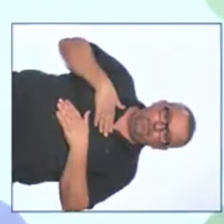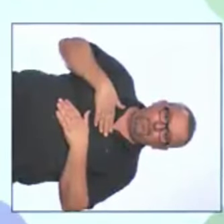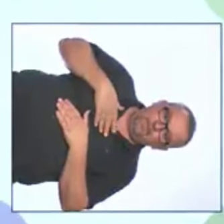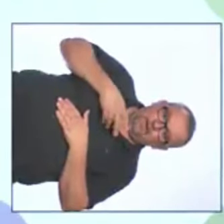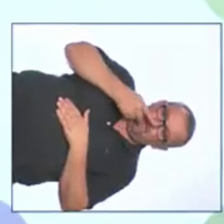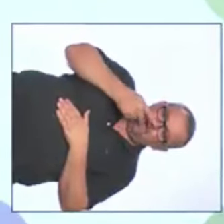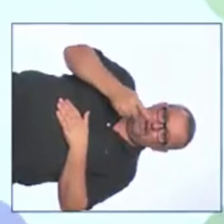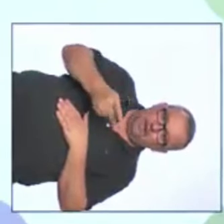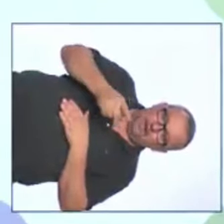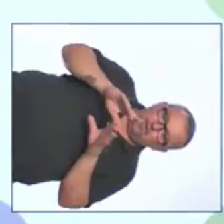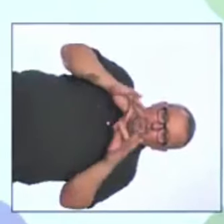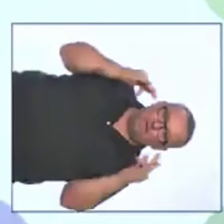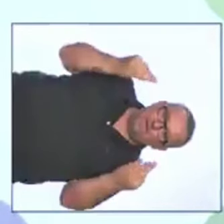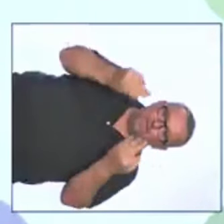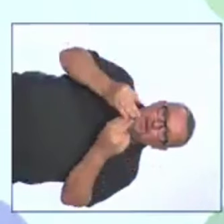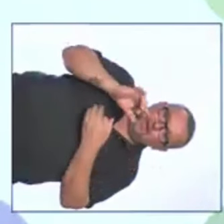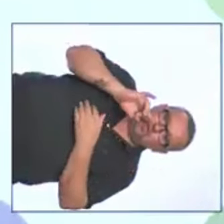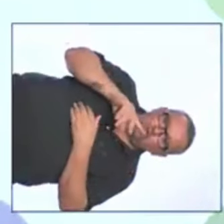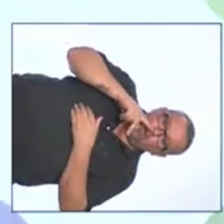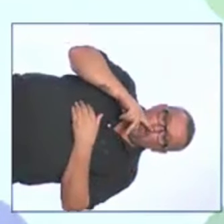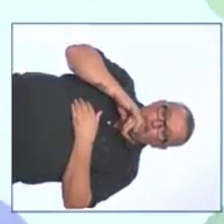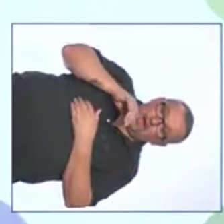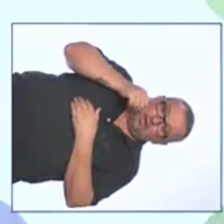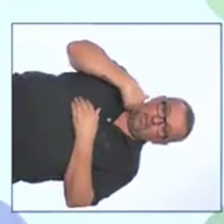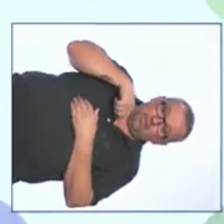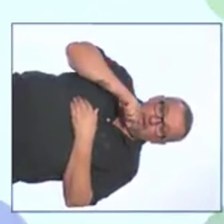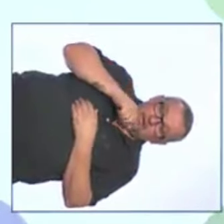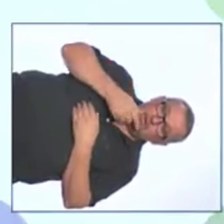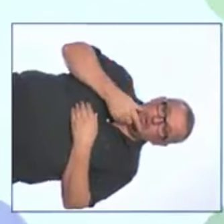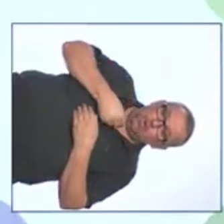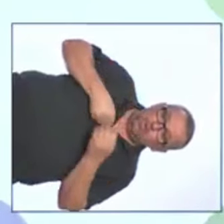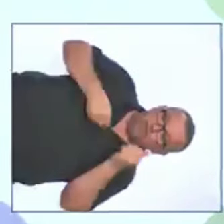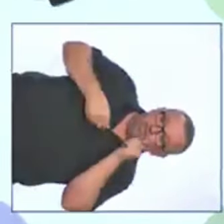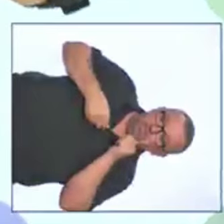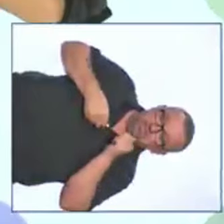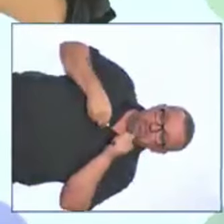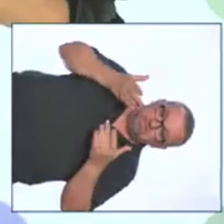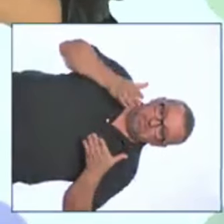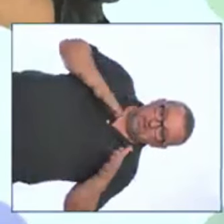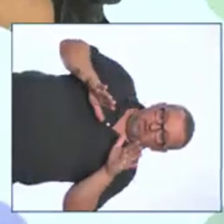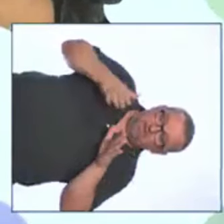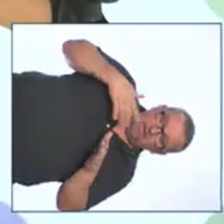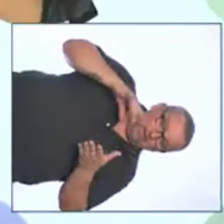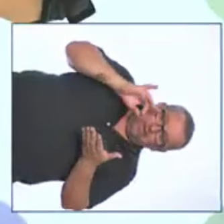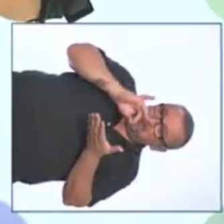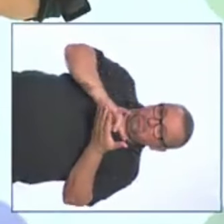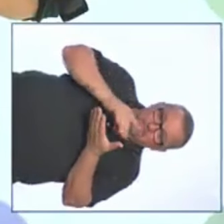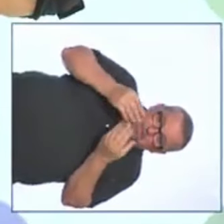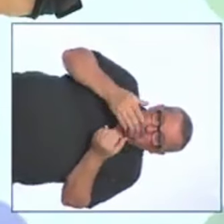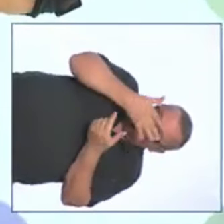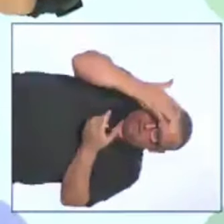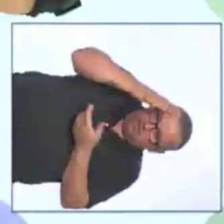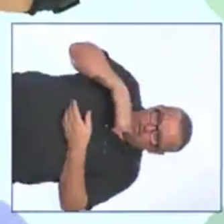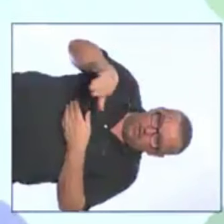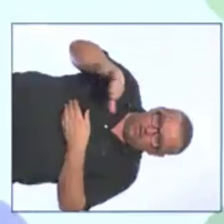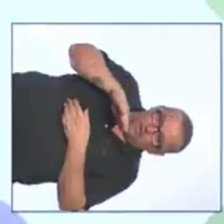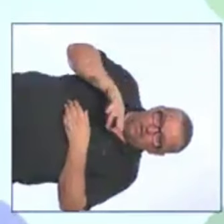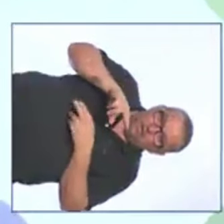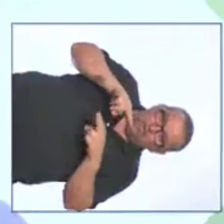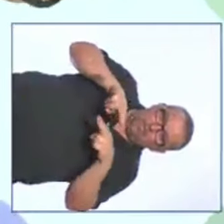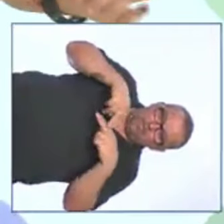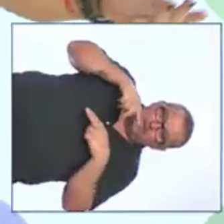dizer que uma família hoje é só um pai e uma mãe talvez não seja realidade pra muita gente então por